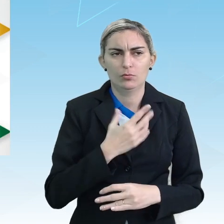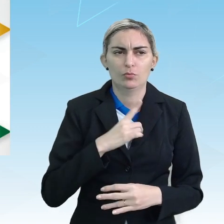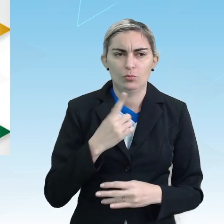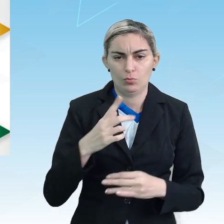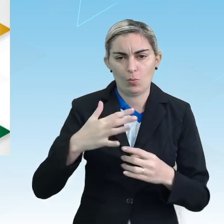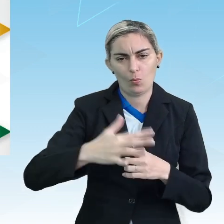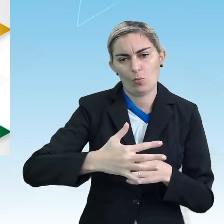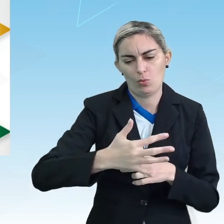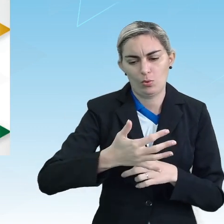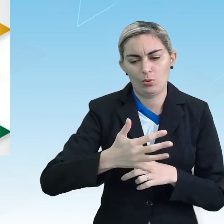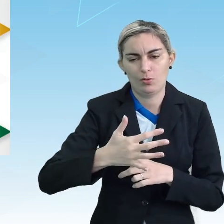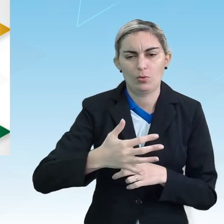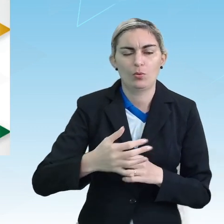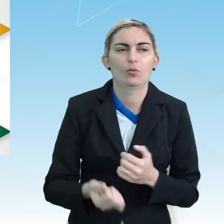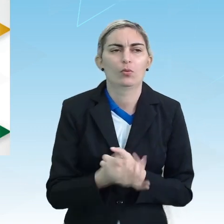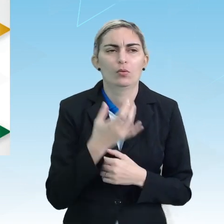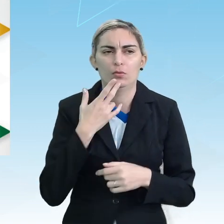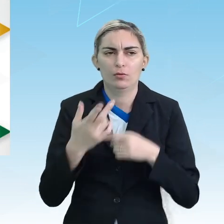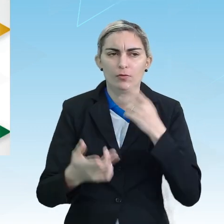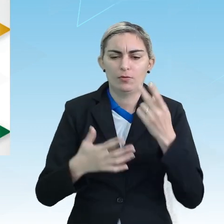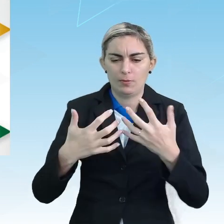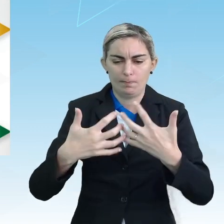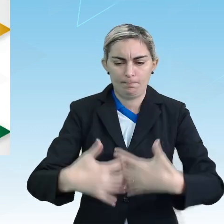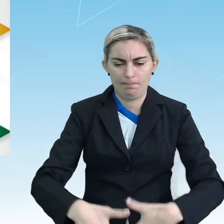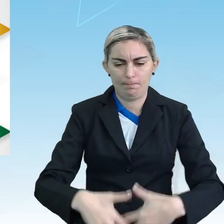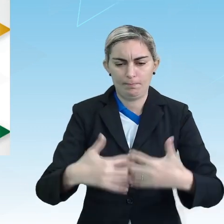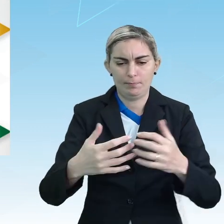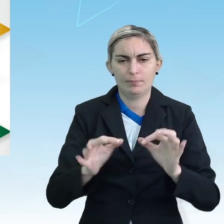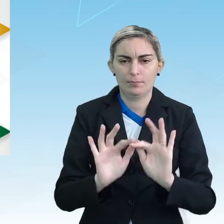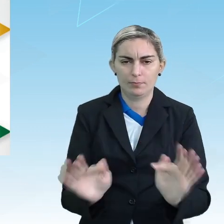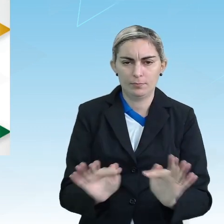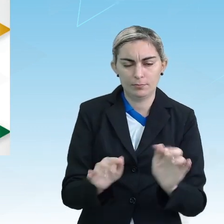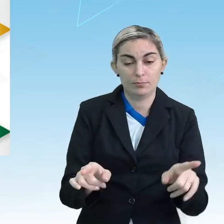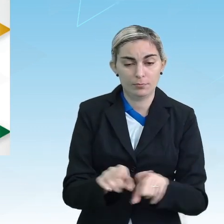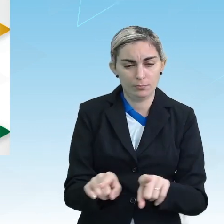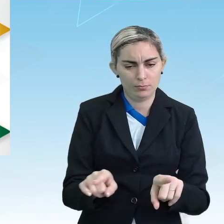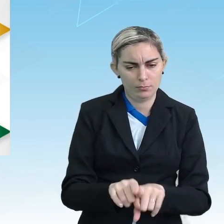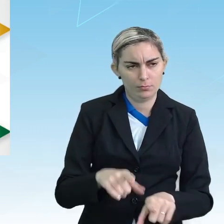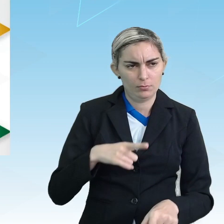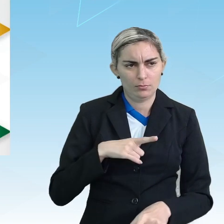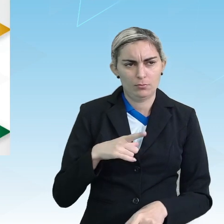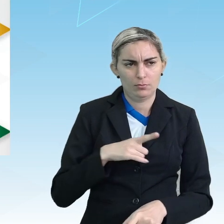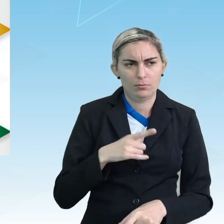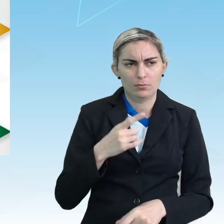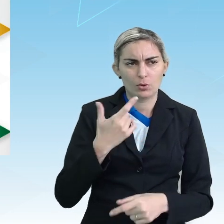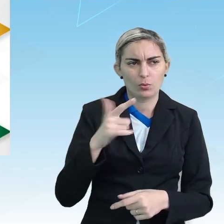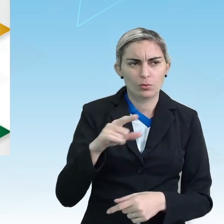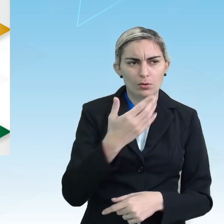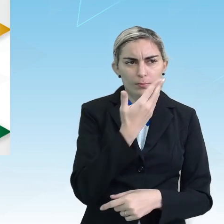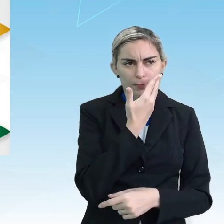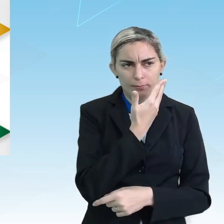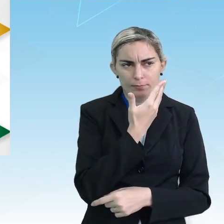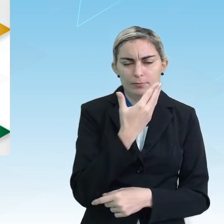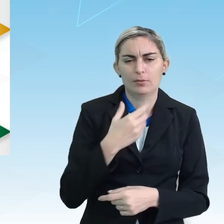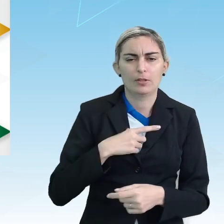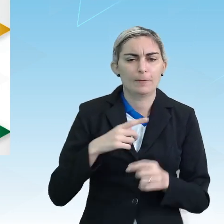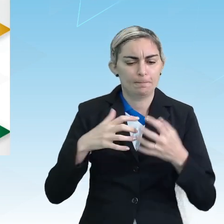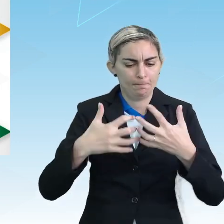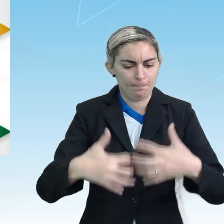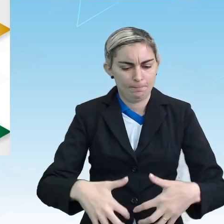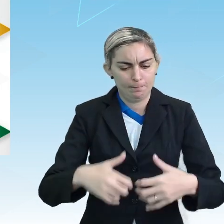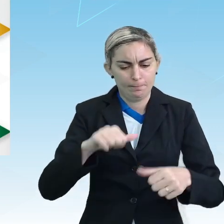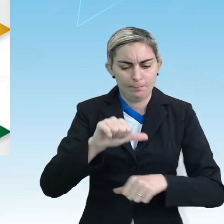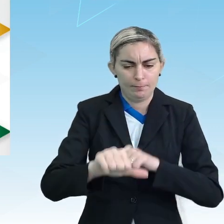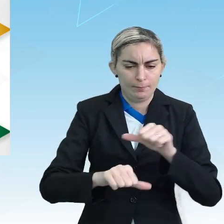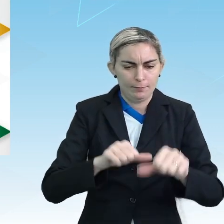motor. Quando se fala de máquina simples, a gente tem também a cremalheira, que é uma engrenagem que vai